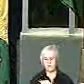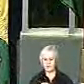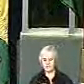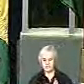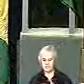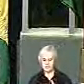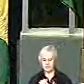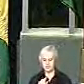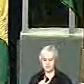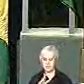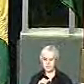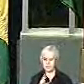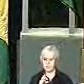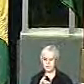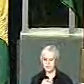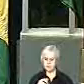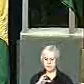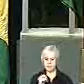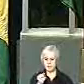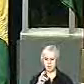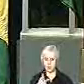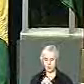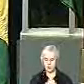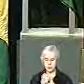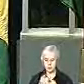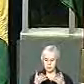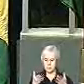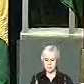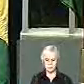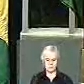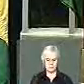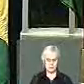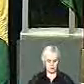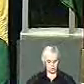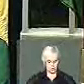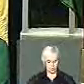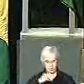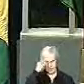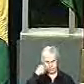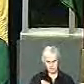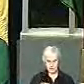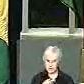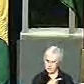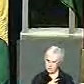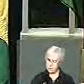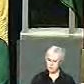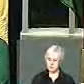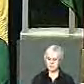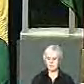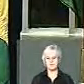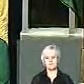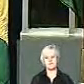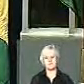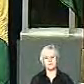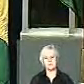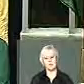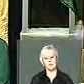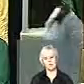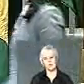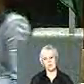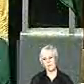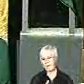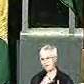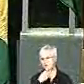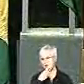participação direta da sociedade. Só quem não esteve nas ruas no período eleitoral desconhece o esgotamento que o nosso